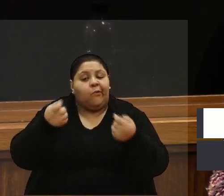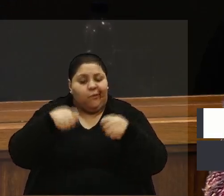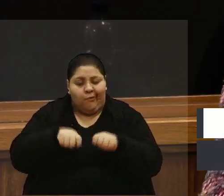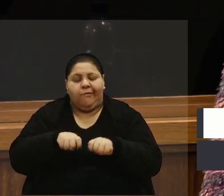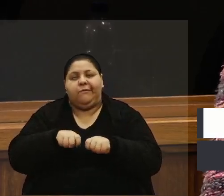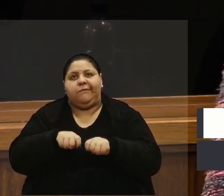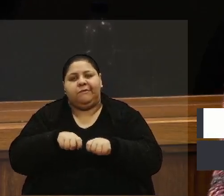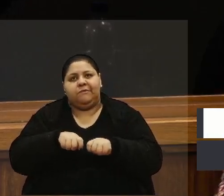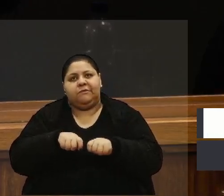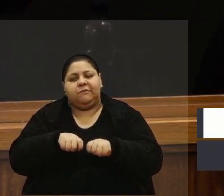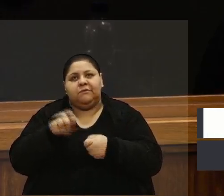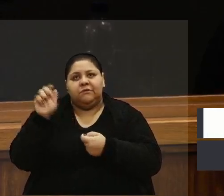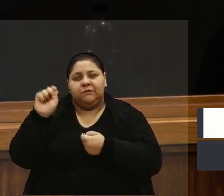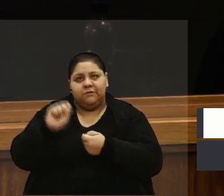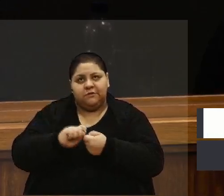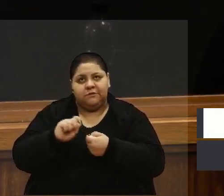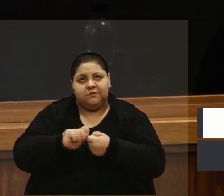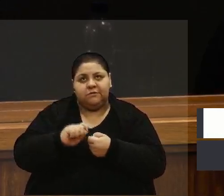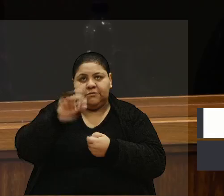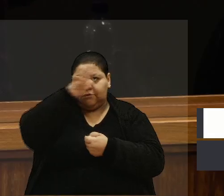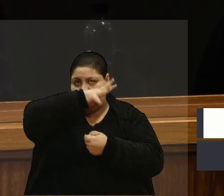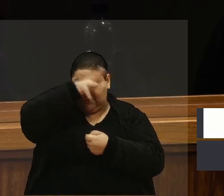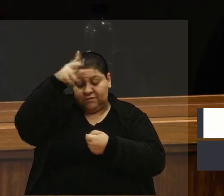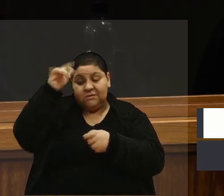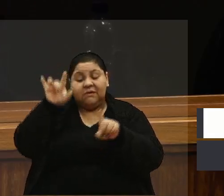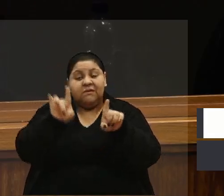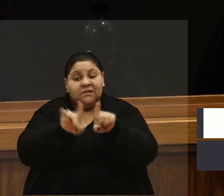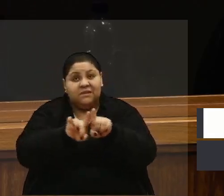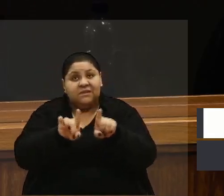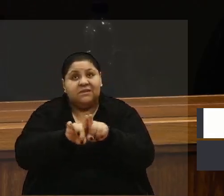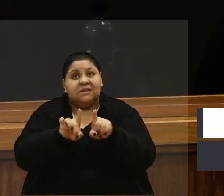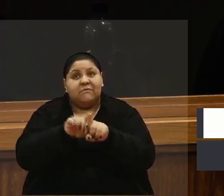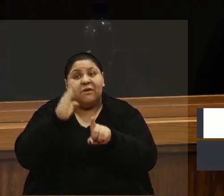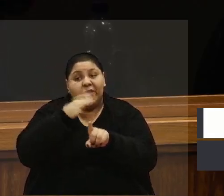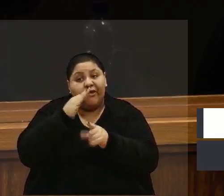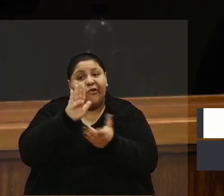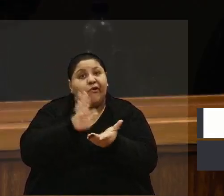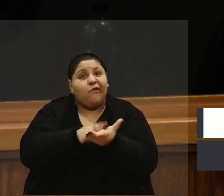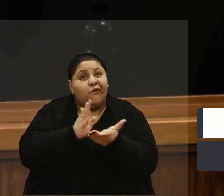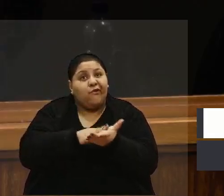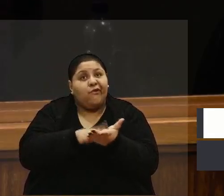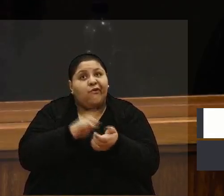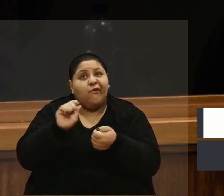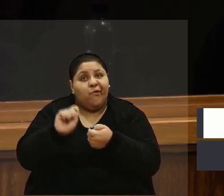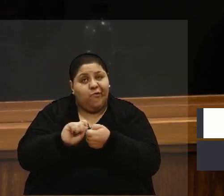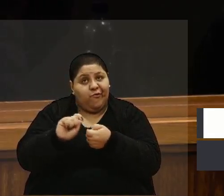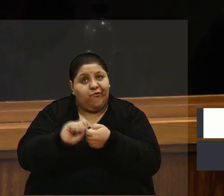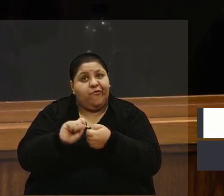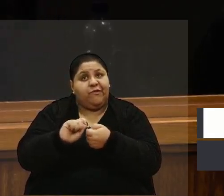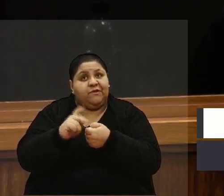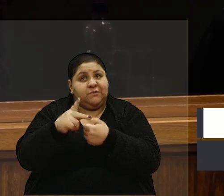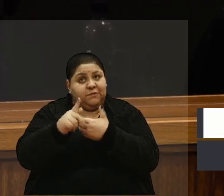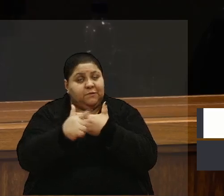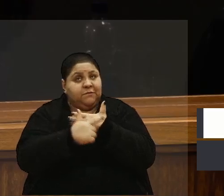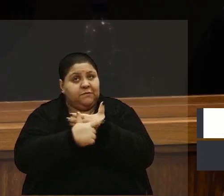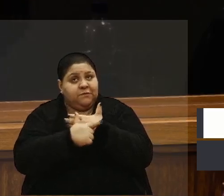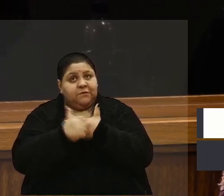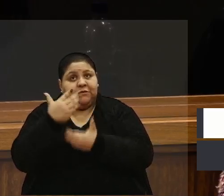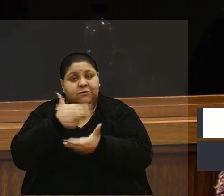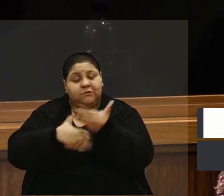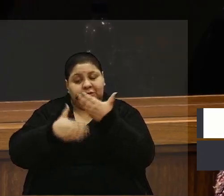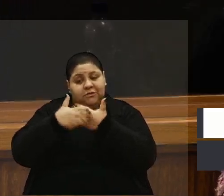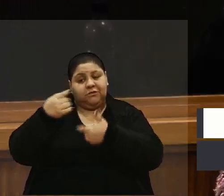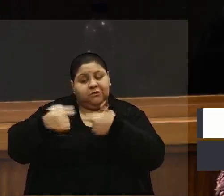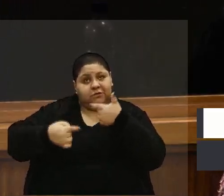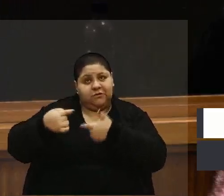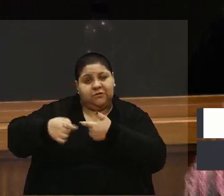precisamos fazer com que o Executivo também agilize, cobre e faça a sua parte em todas essas discussões que